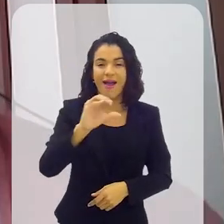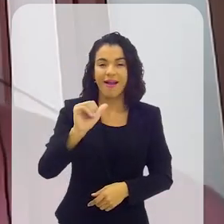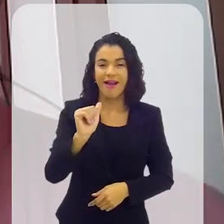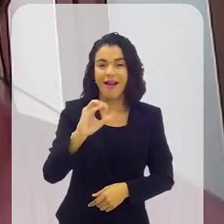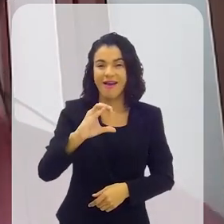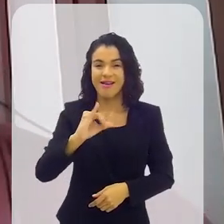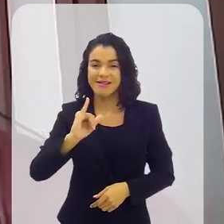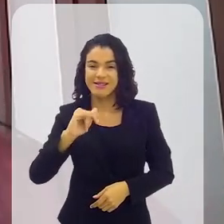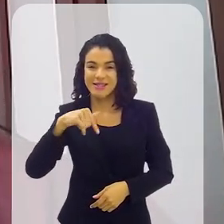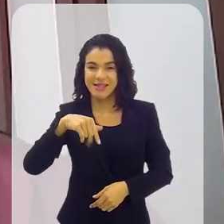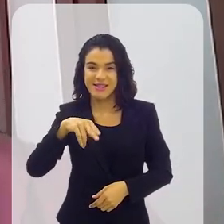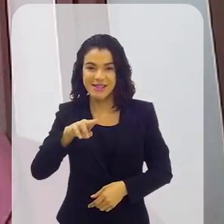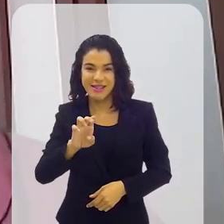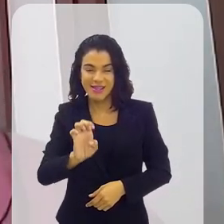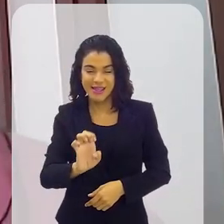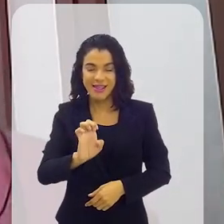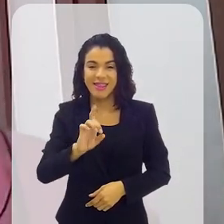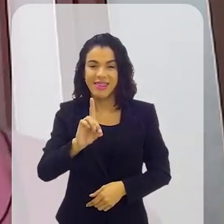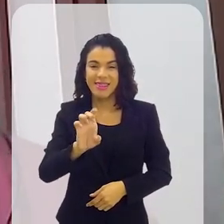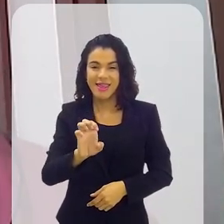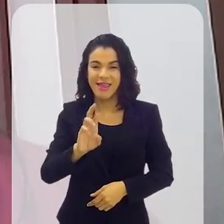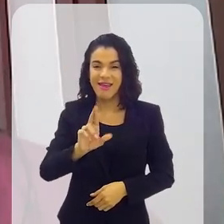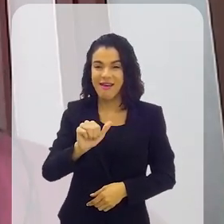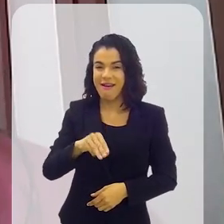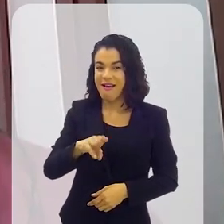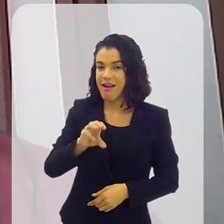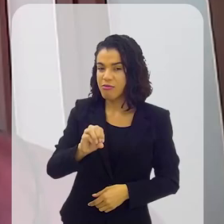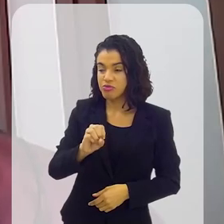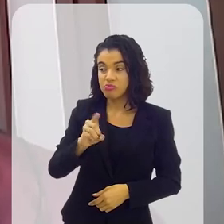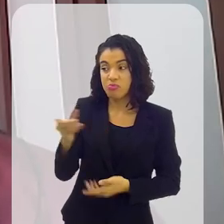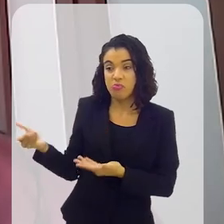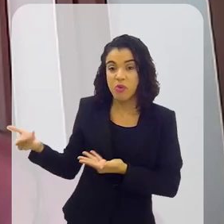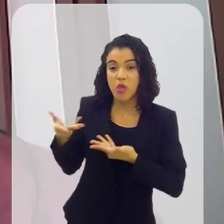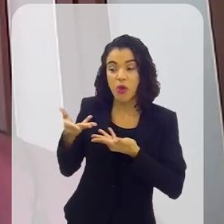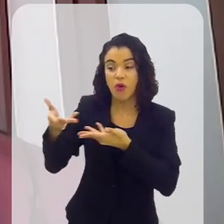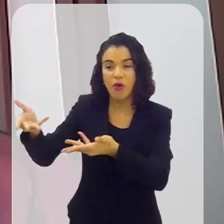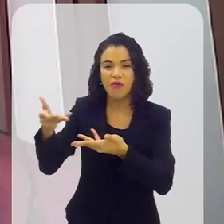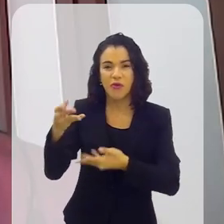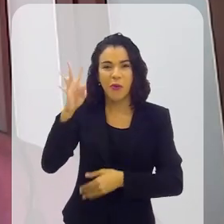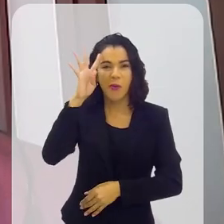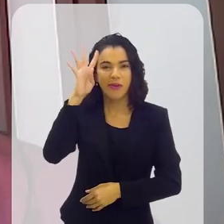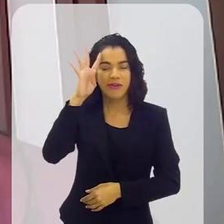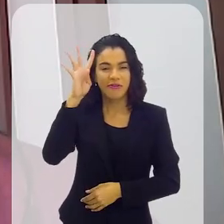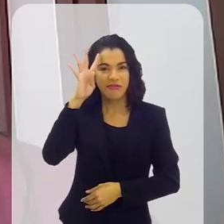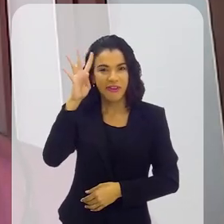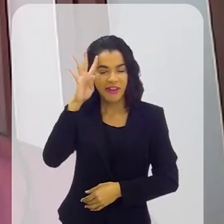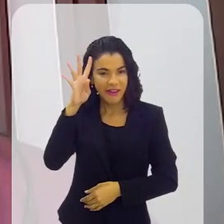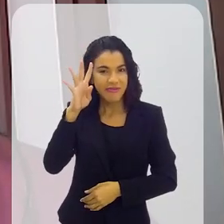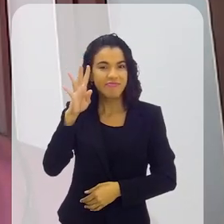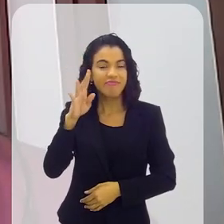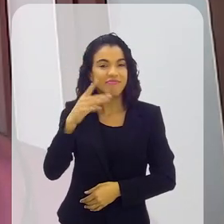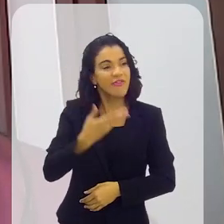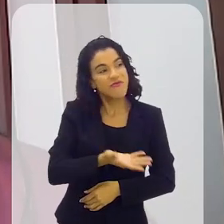repórter, encontrei o Milton Manhães, e ele falou, você tem que ir quarta-feira no Cacique. Tem